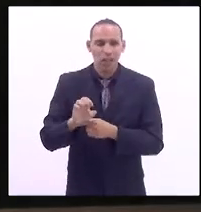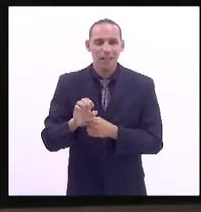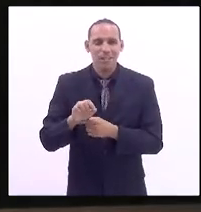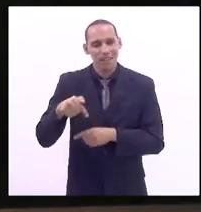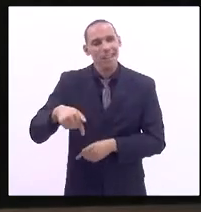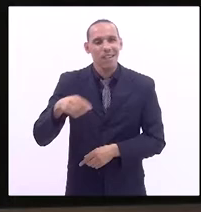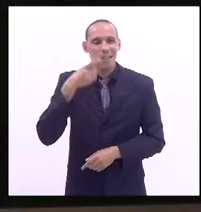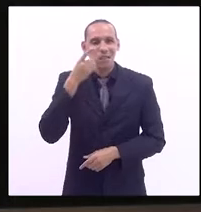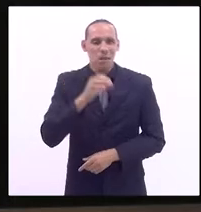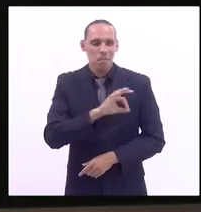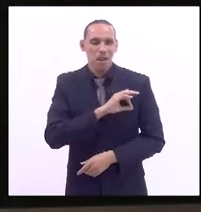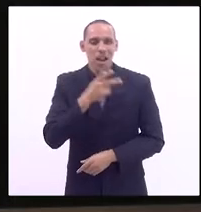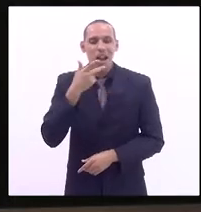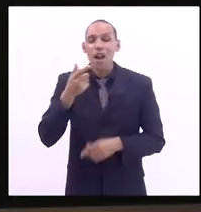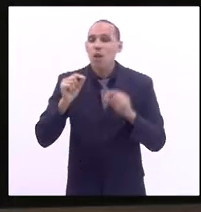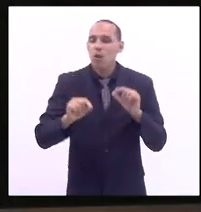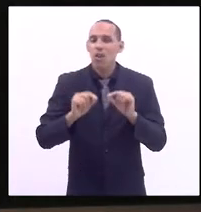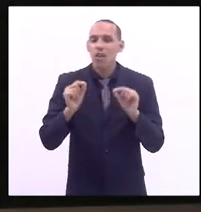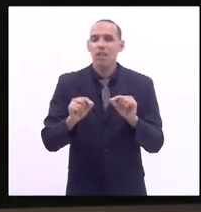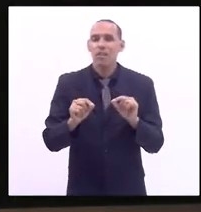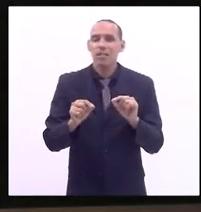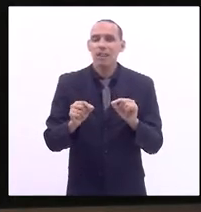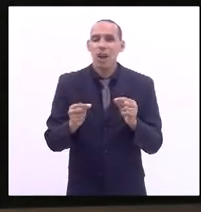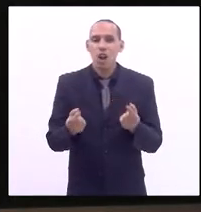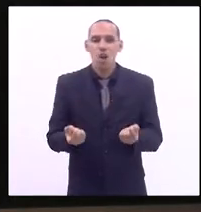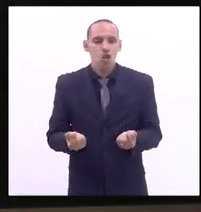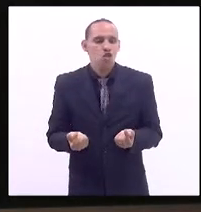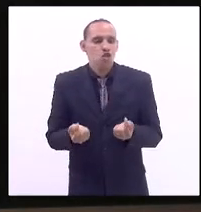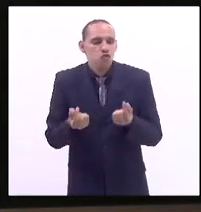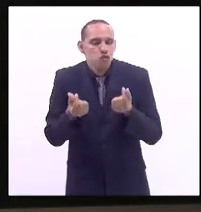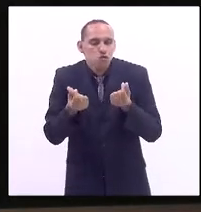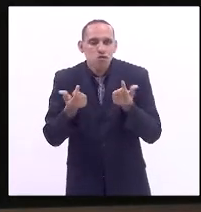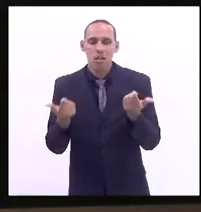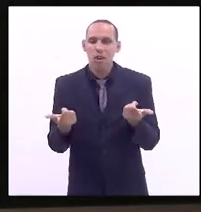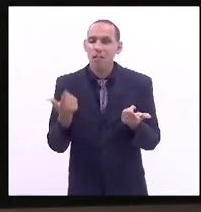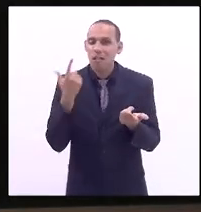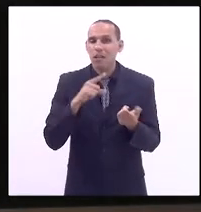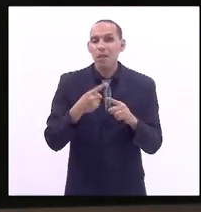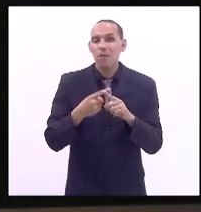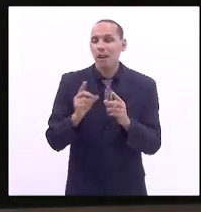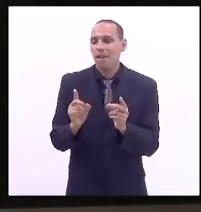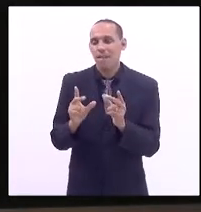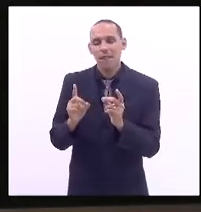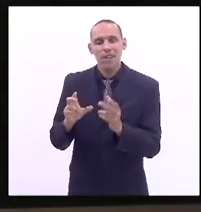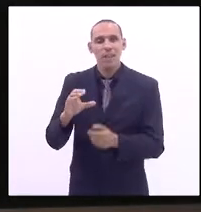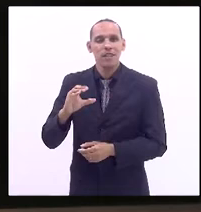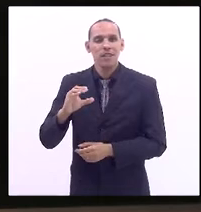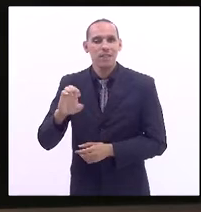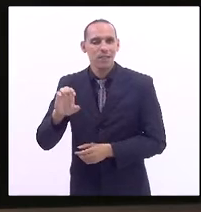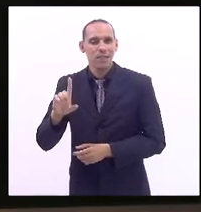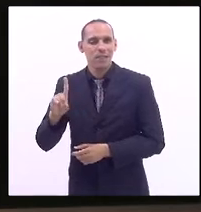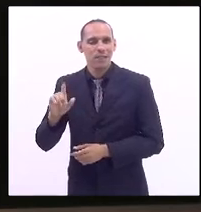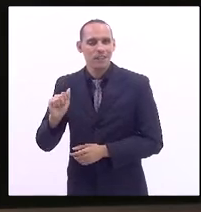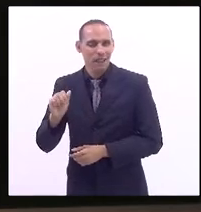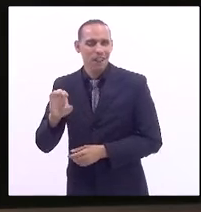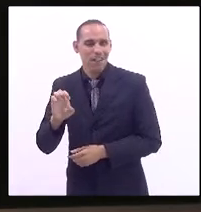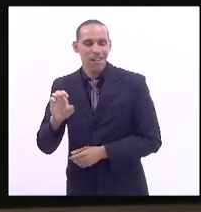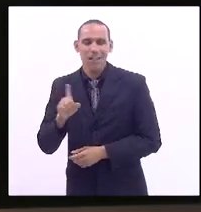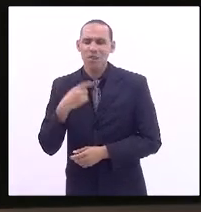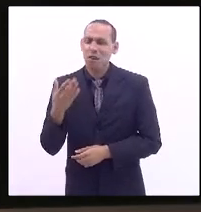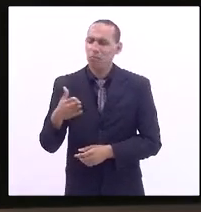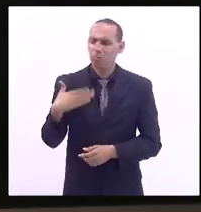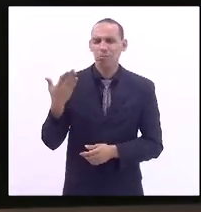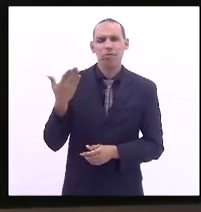Martha Rocha teve irrigado os seus cofres pela venda da Cedae e nos assustar